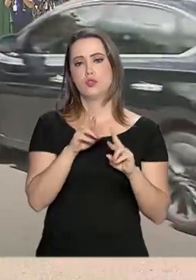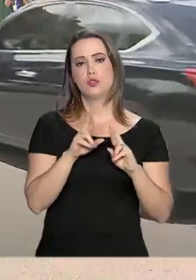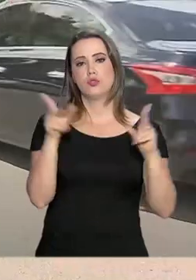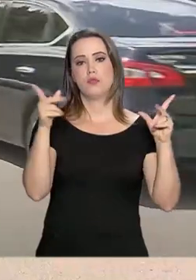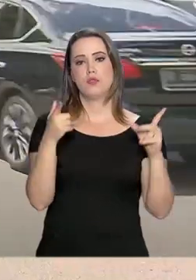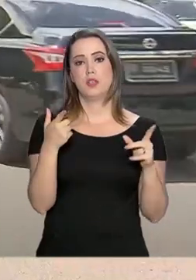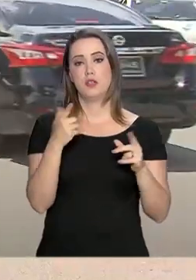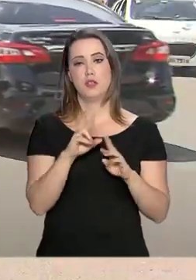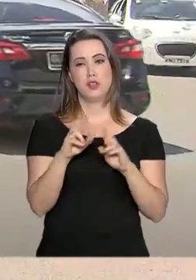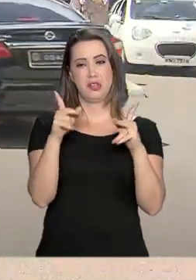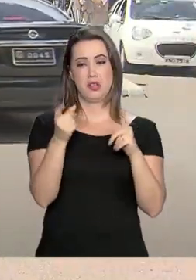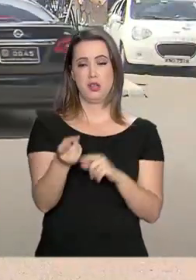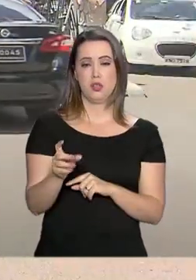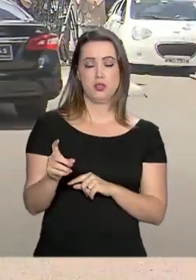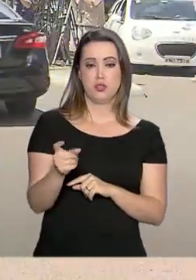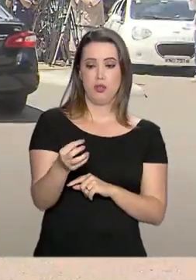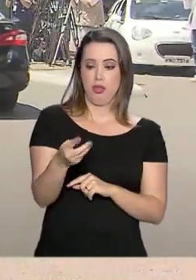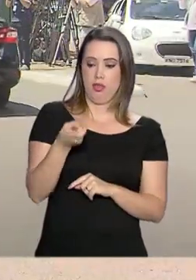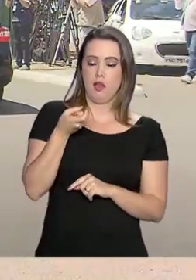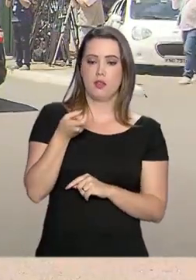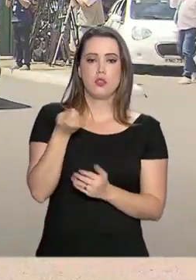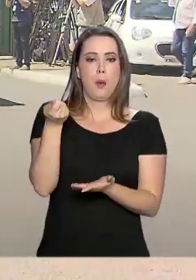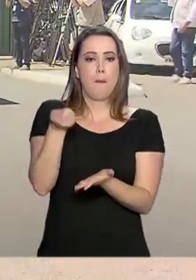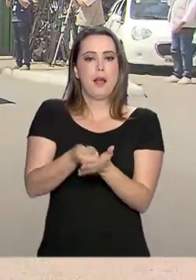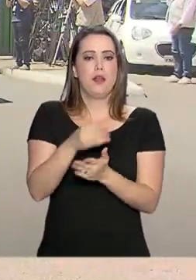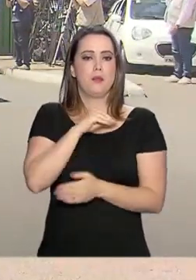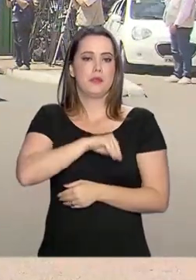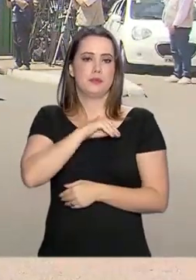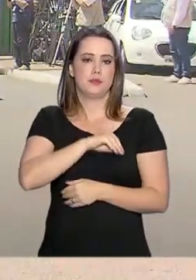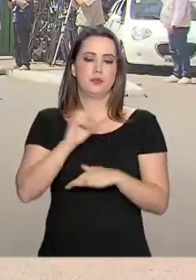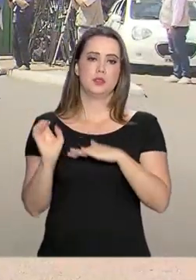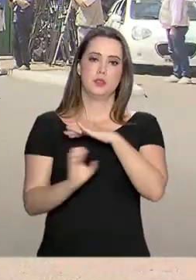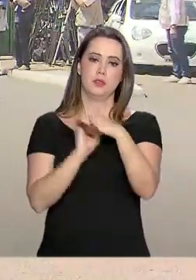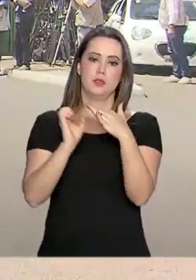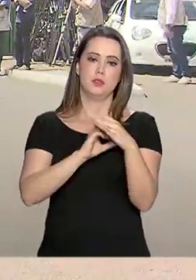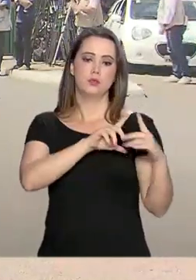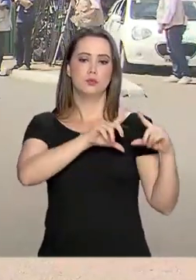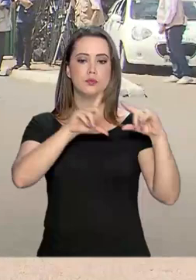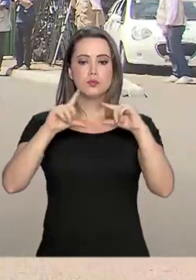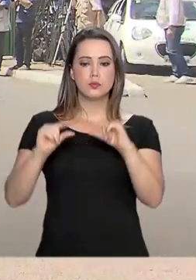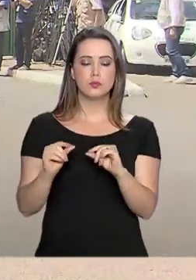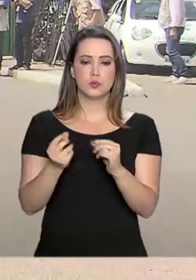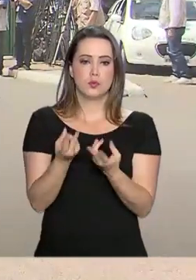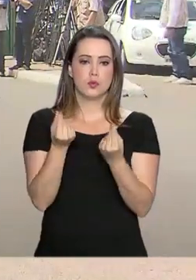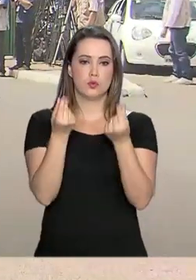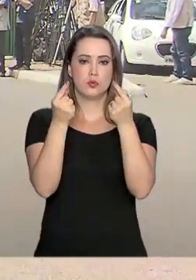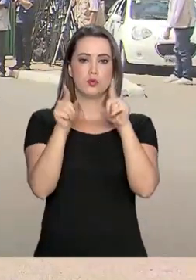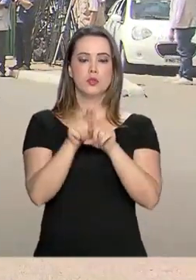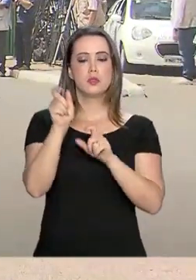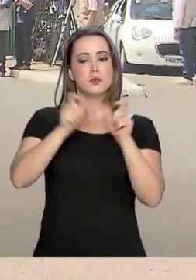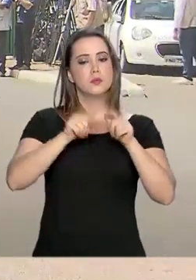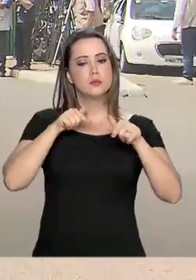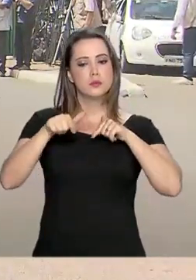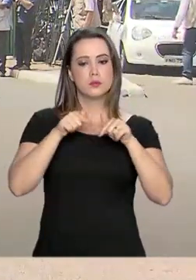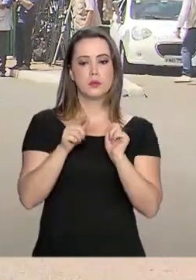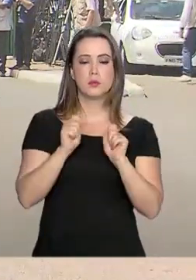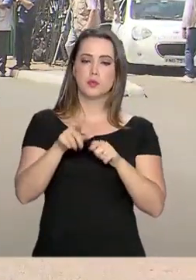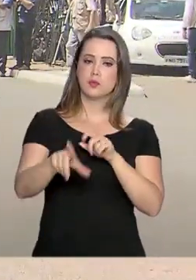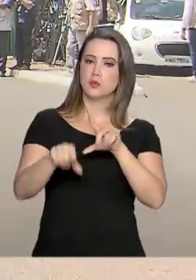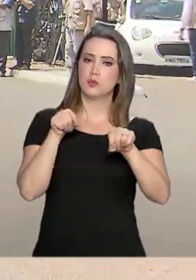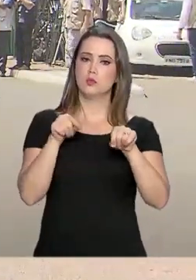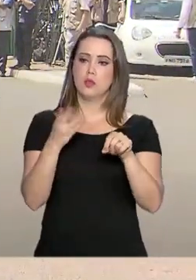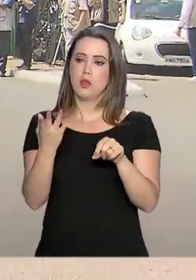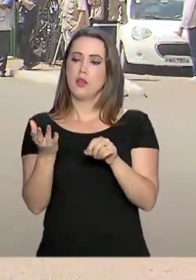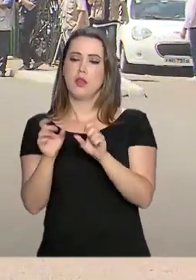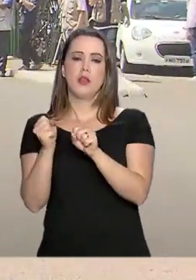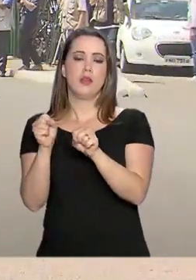com encargos diferentes, em que a folha de pagamentos das empresas tem uma redução de custos, né, e que o trabalhador possa escolher